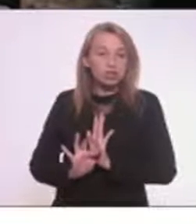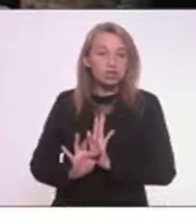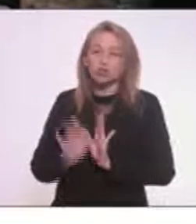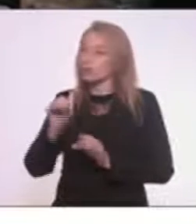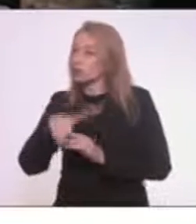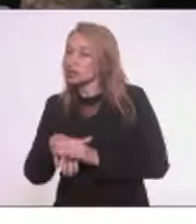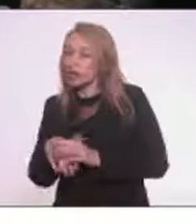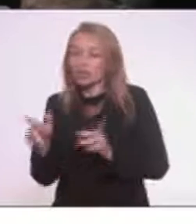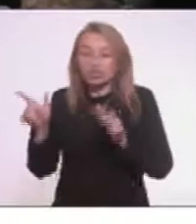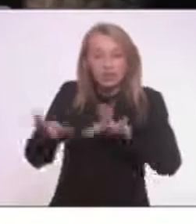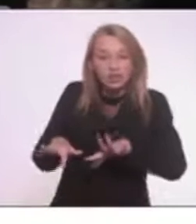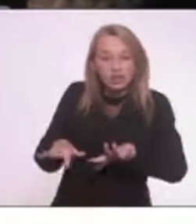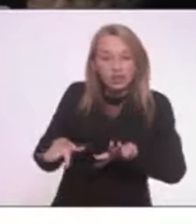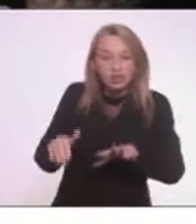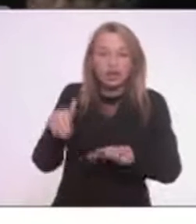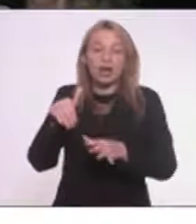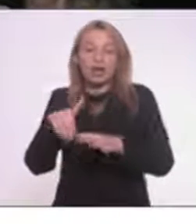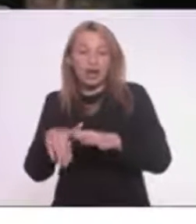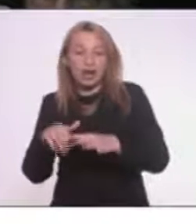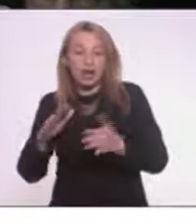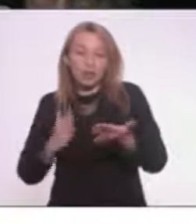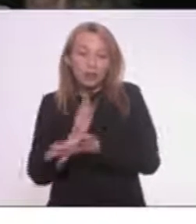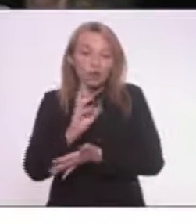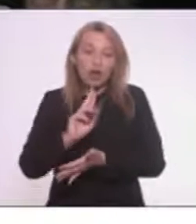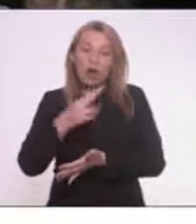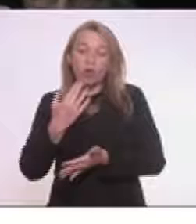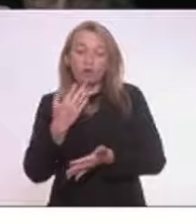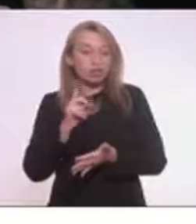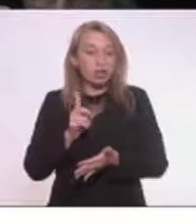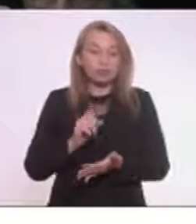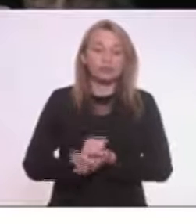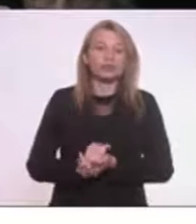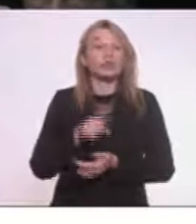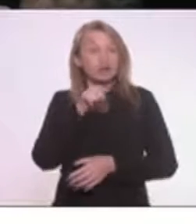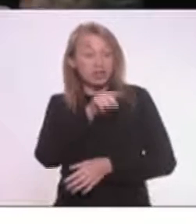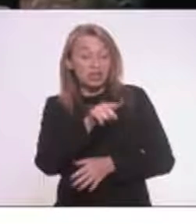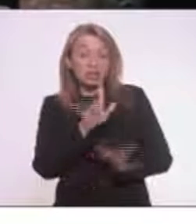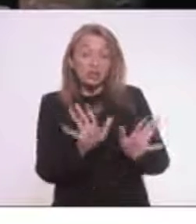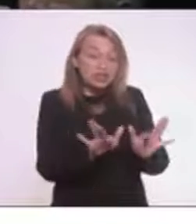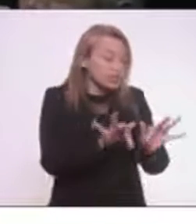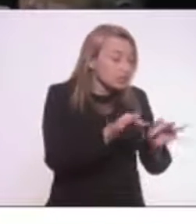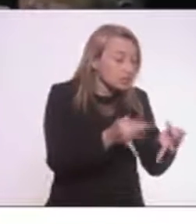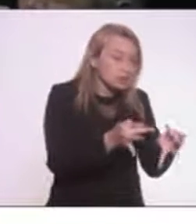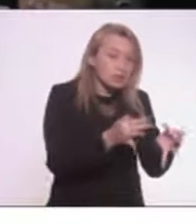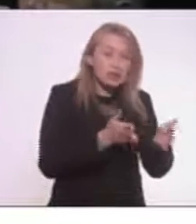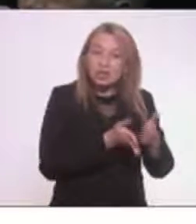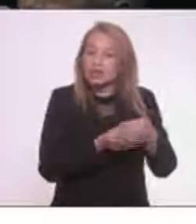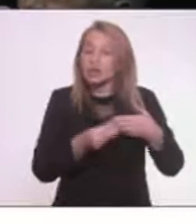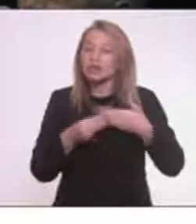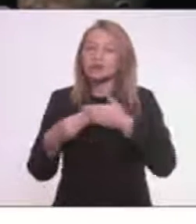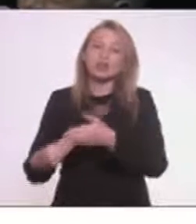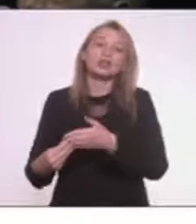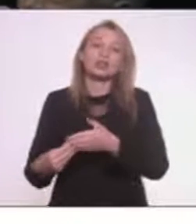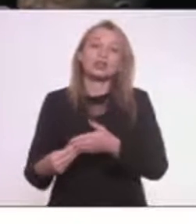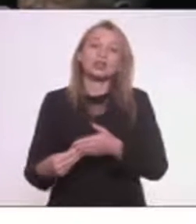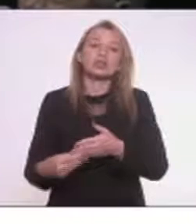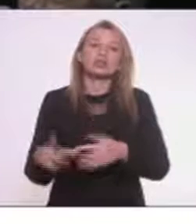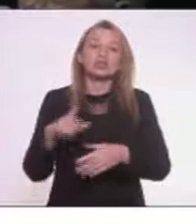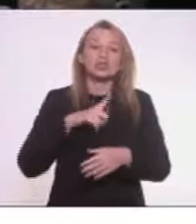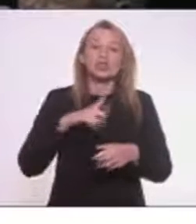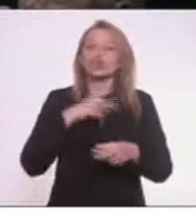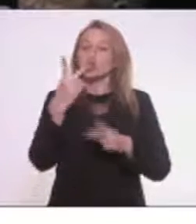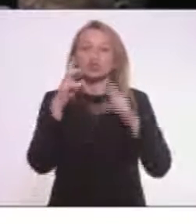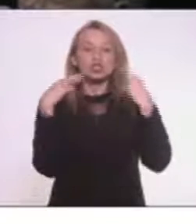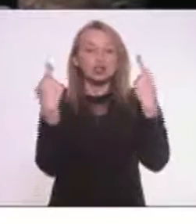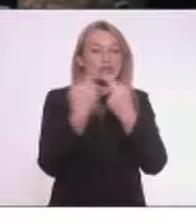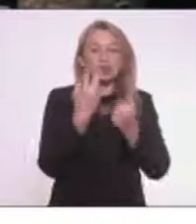diferente, ao invés de aprovar, reprovar. Mas ele fez a gentileza de dar um encaminhamento de ouvir no mínimo 2 audiências